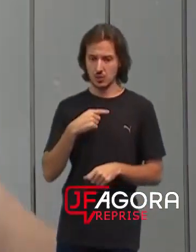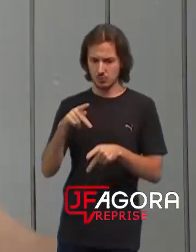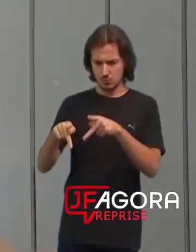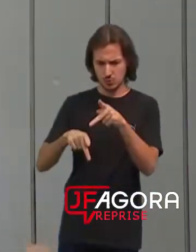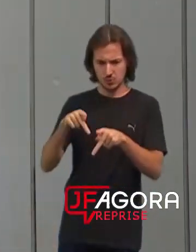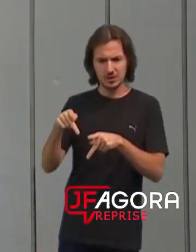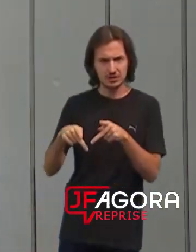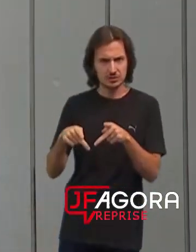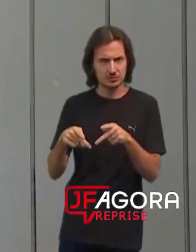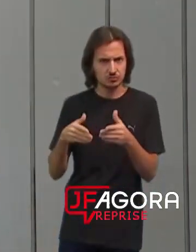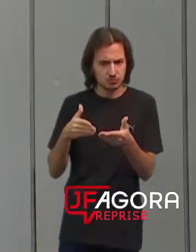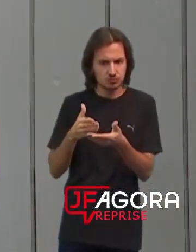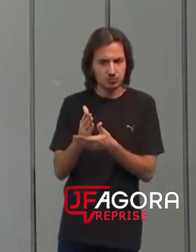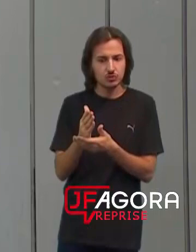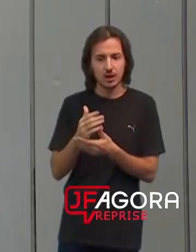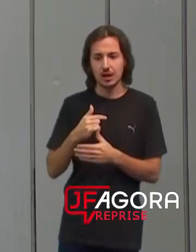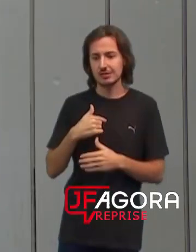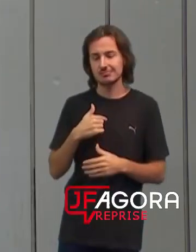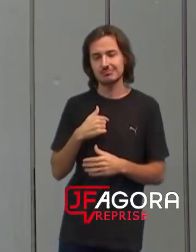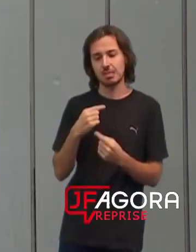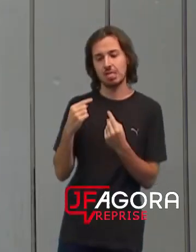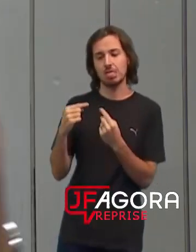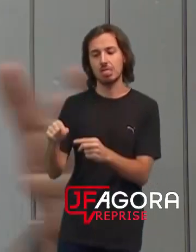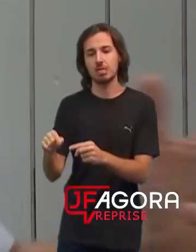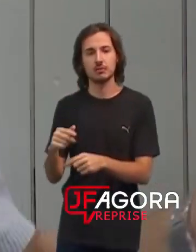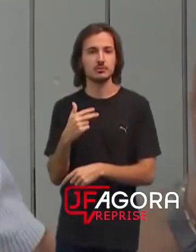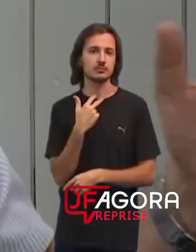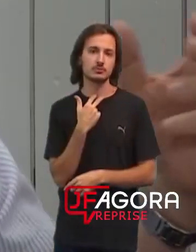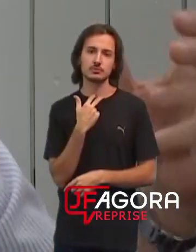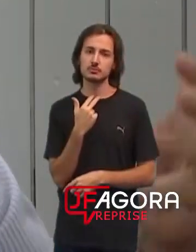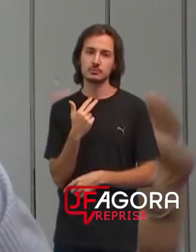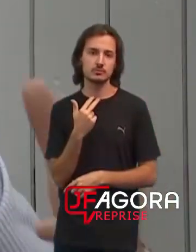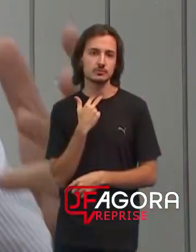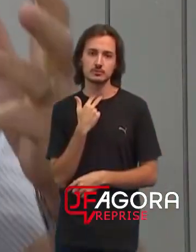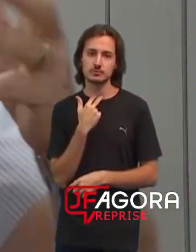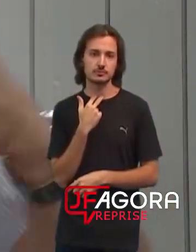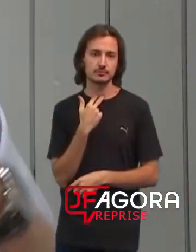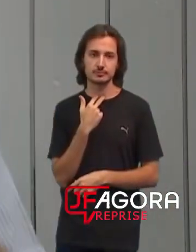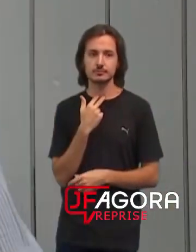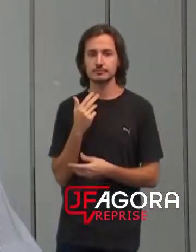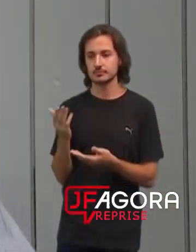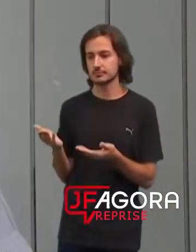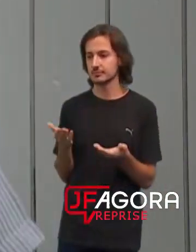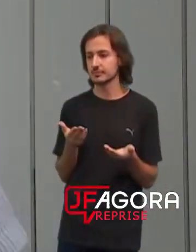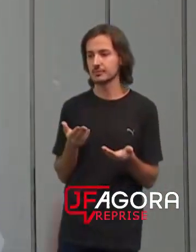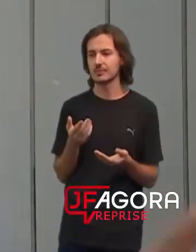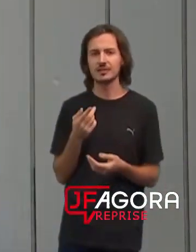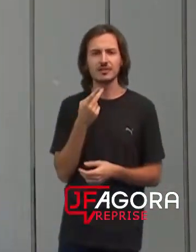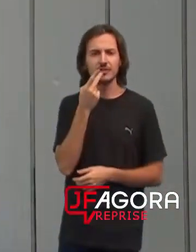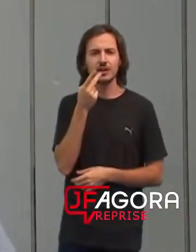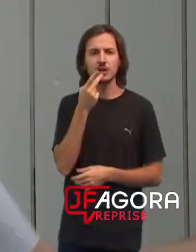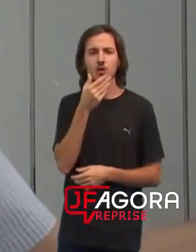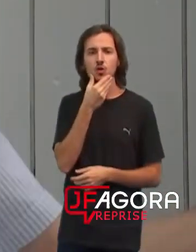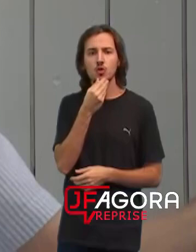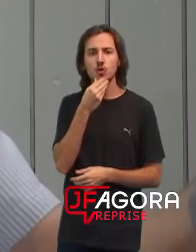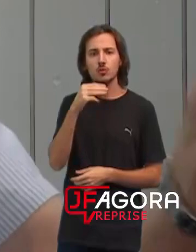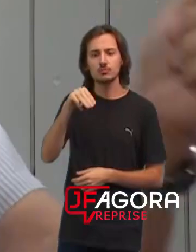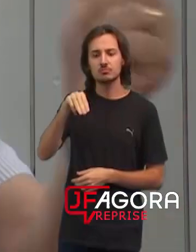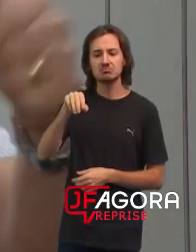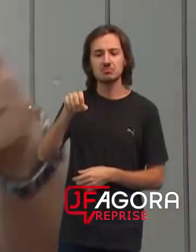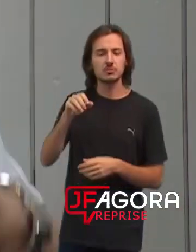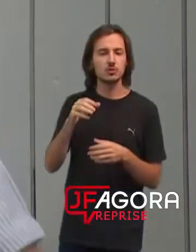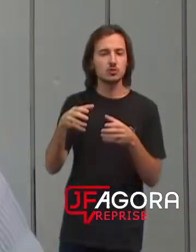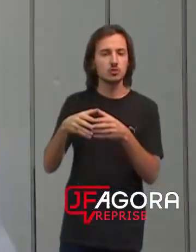através de um decreto que libera geral. Vossa Excelência, vereador Mar, fala do Sem Terra, mas e dos garimpos que são,